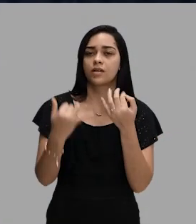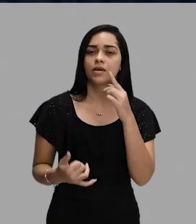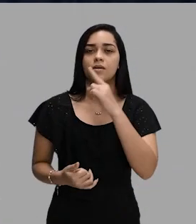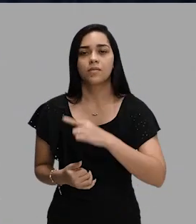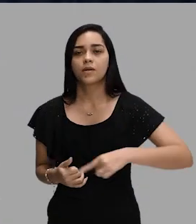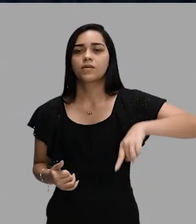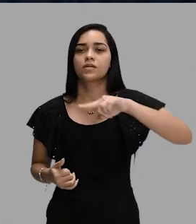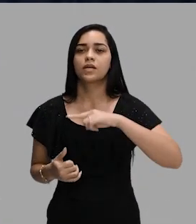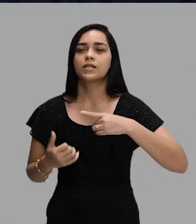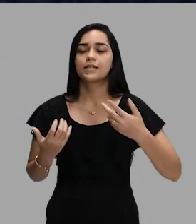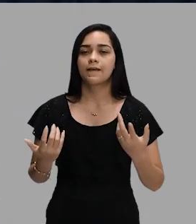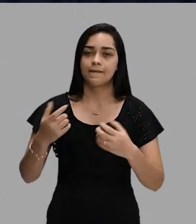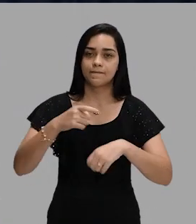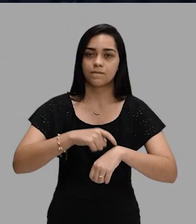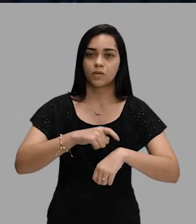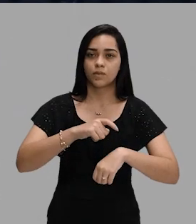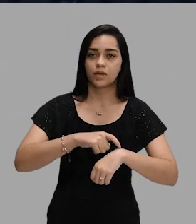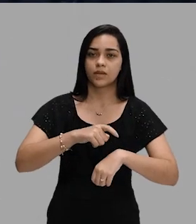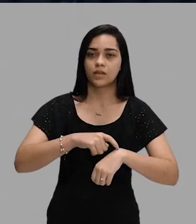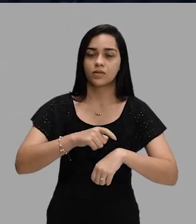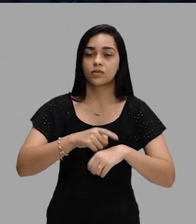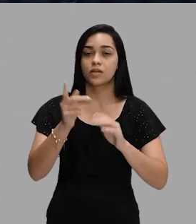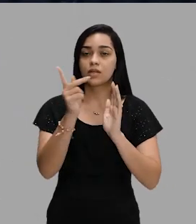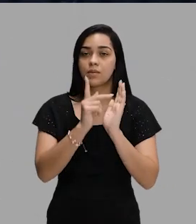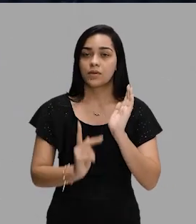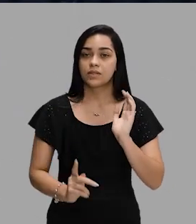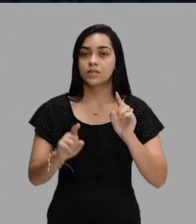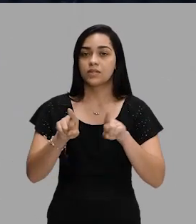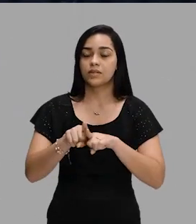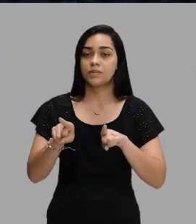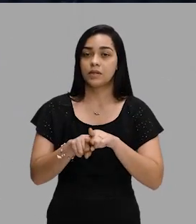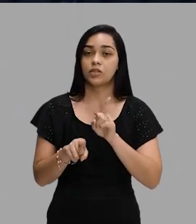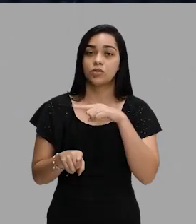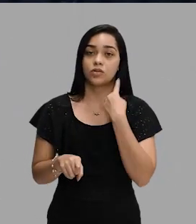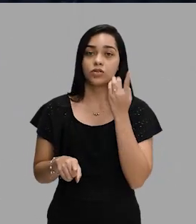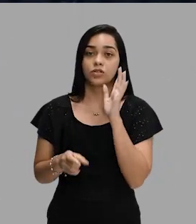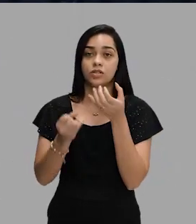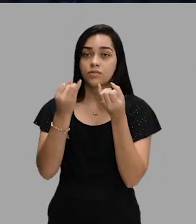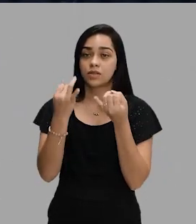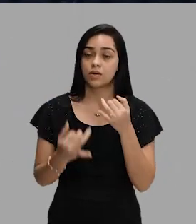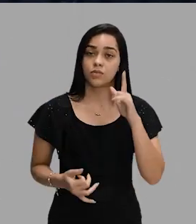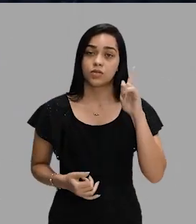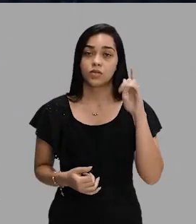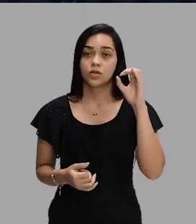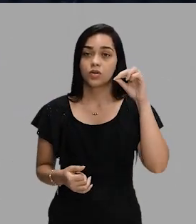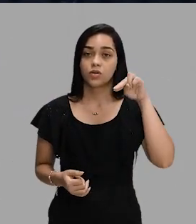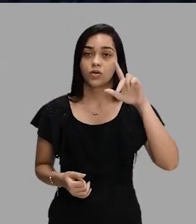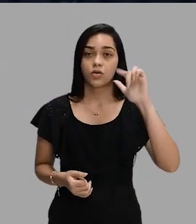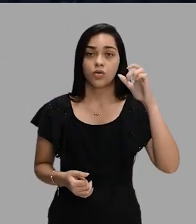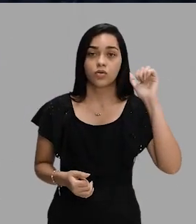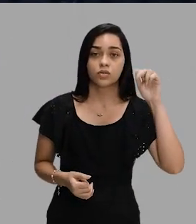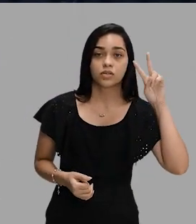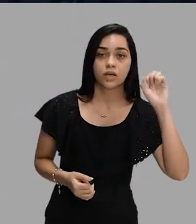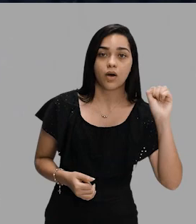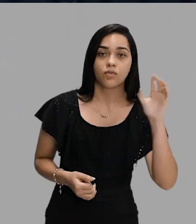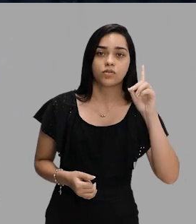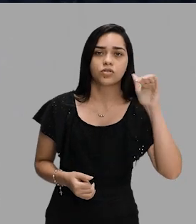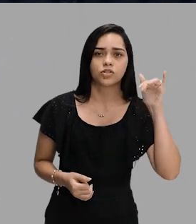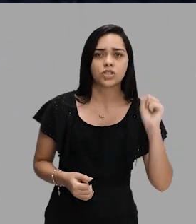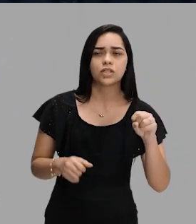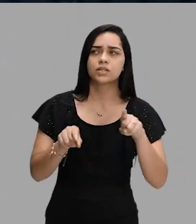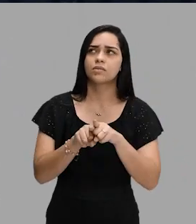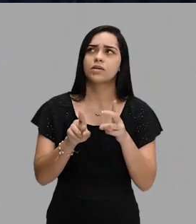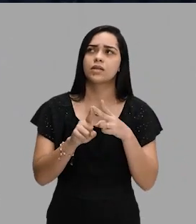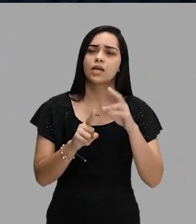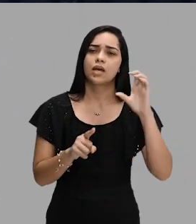vocês momentos da poesia. Nós já falamos de Gonçalves Dias, já falamos de quem mais? De Casimiro